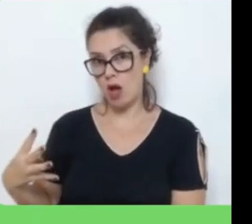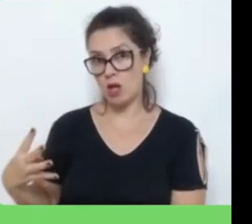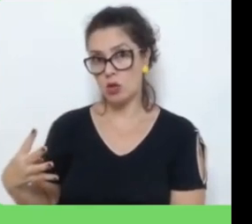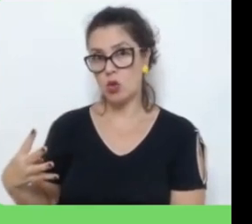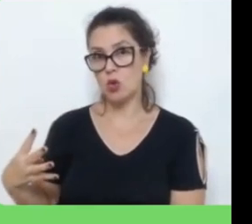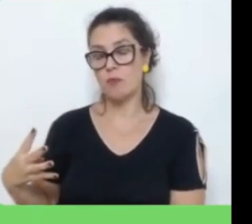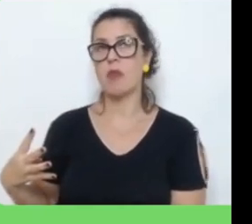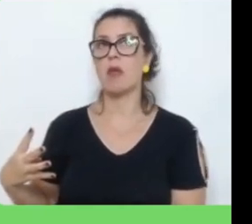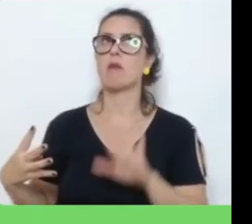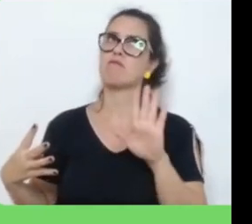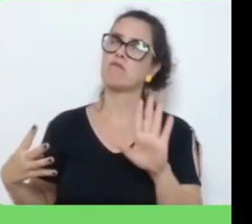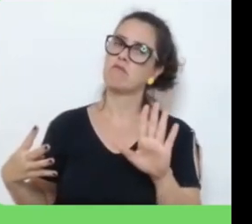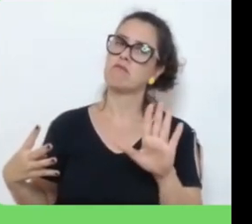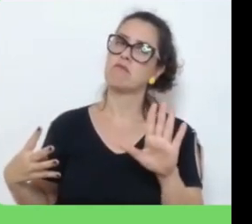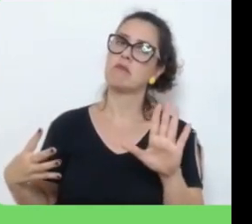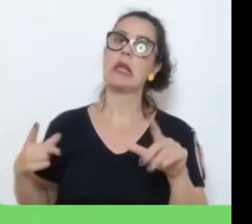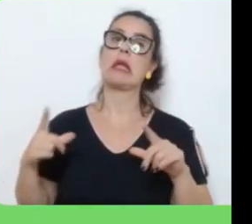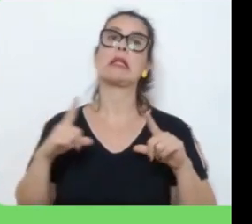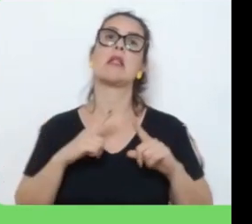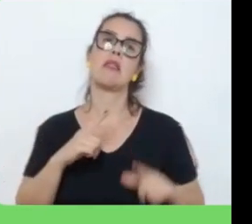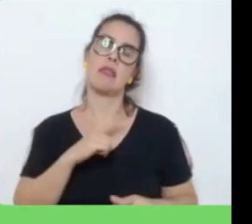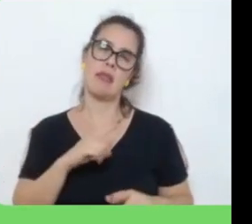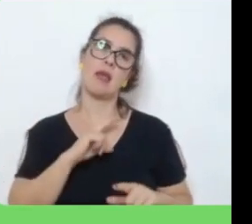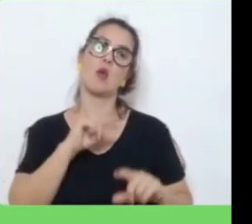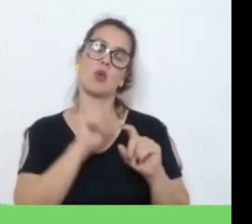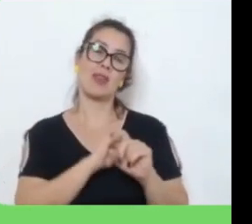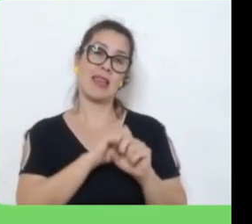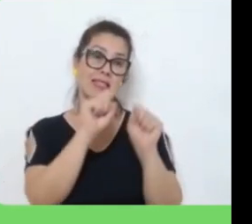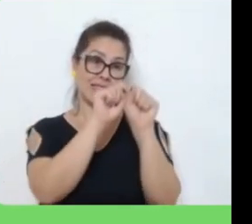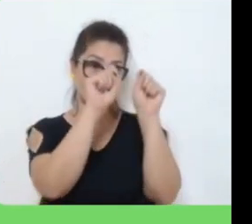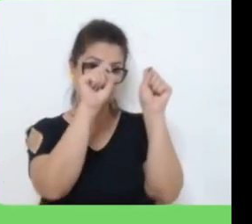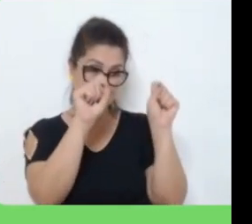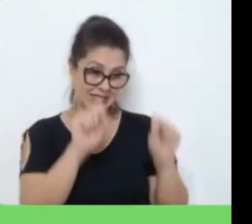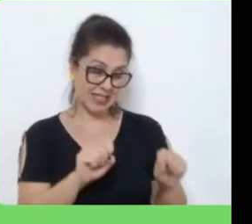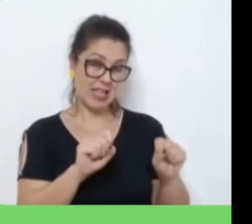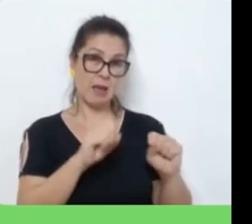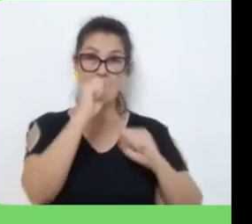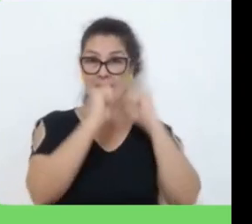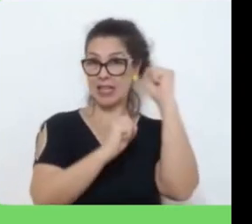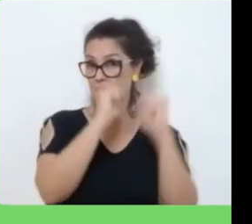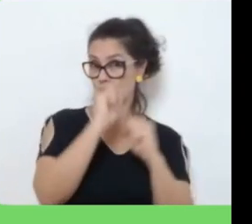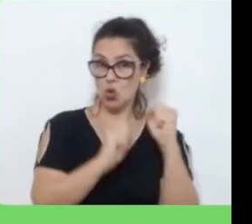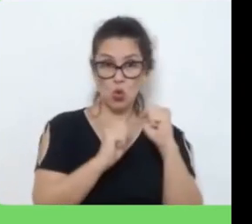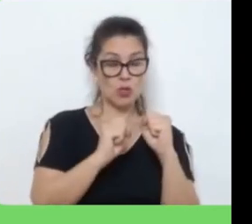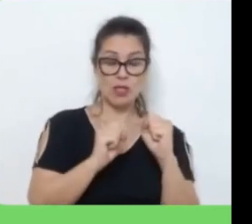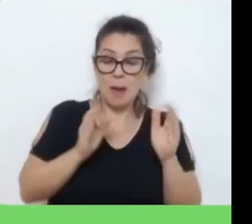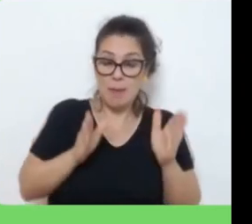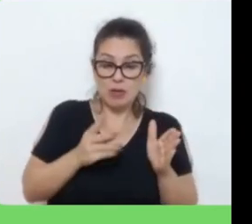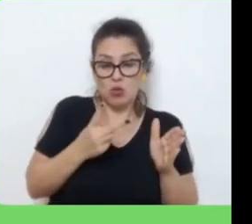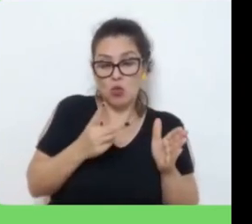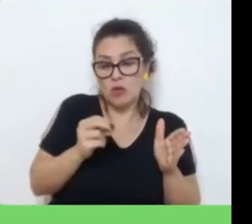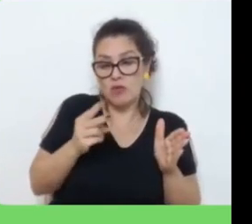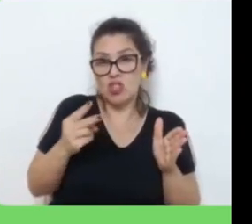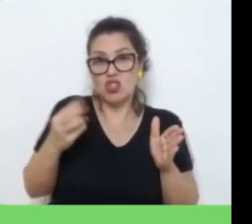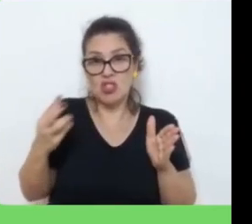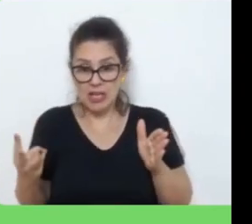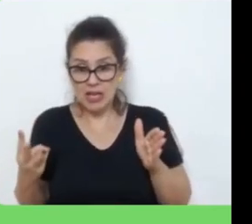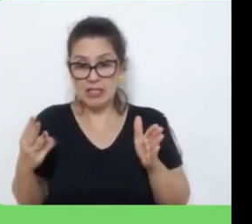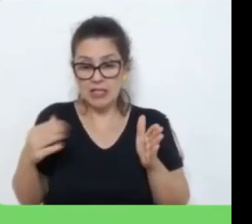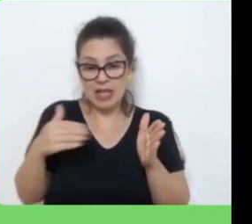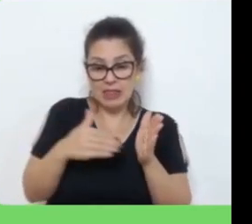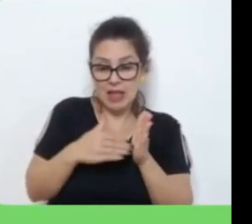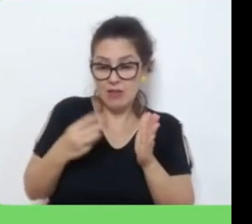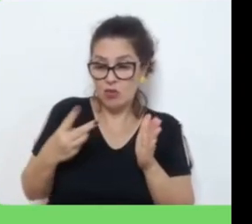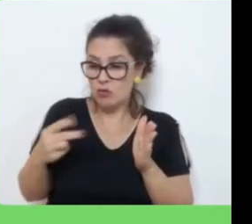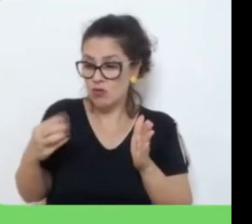verdade tá enfrentando uma crise sistêmica enorme na indústria 2023 2024 porque veio pós-pandemia e as crises econômicas